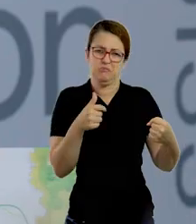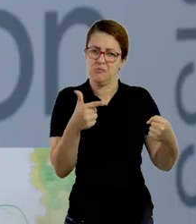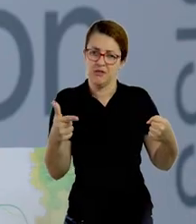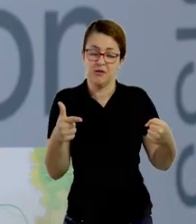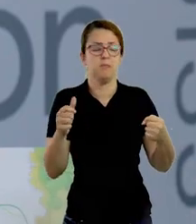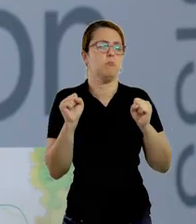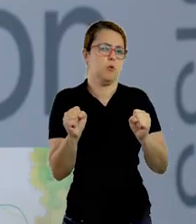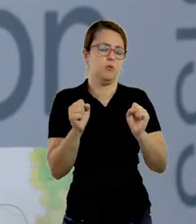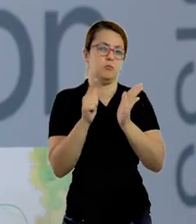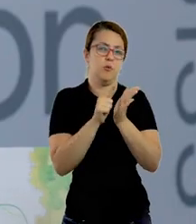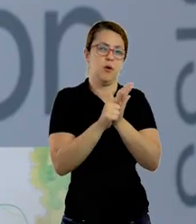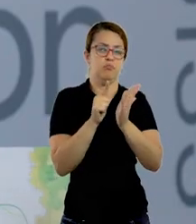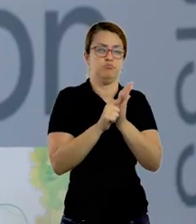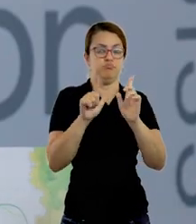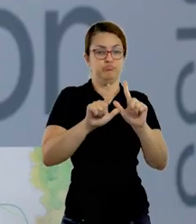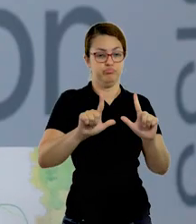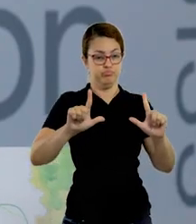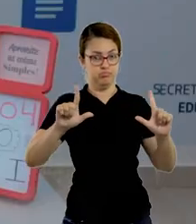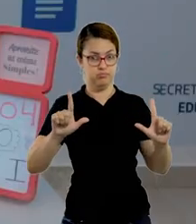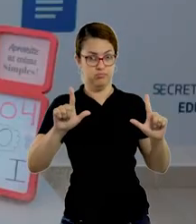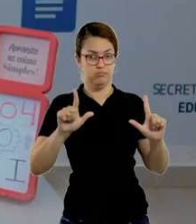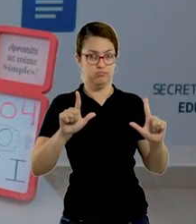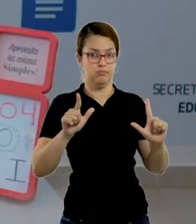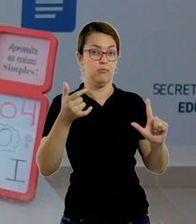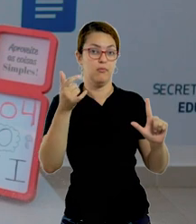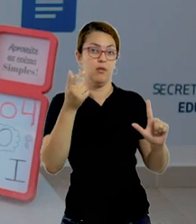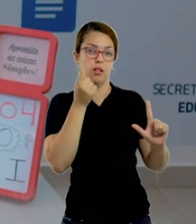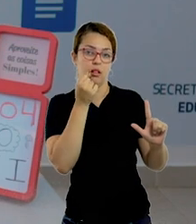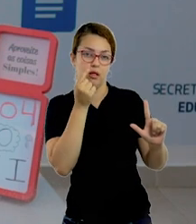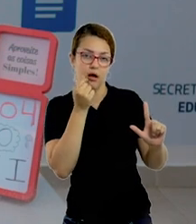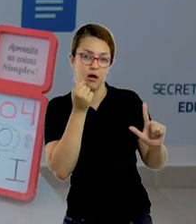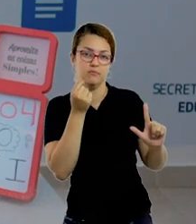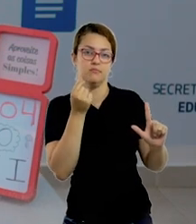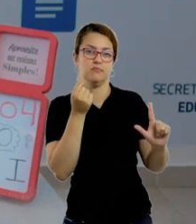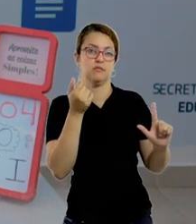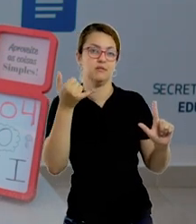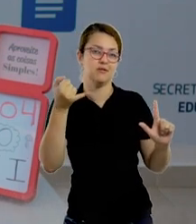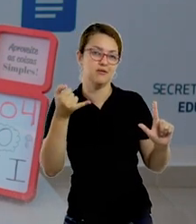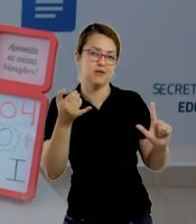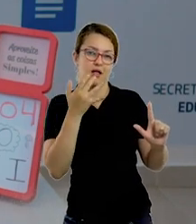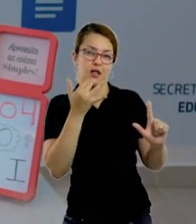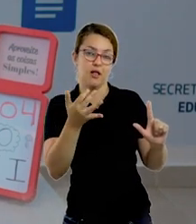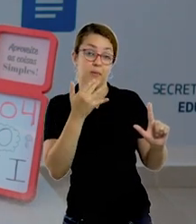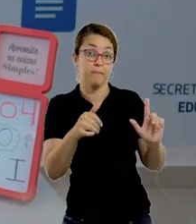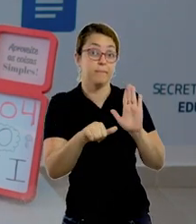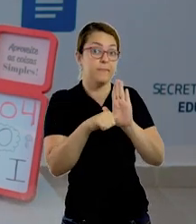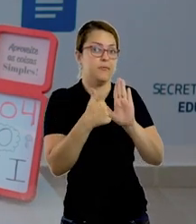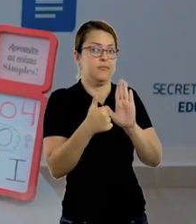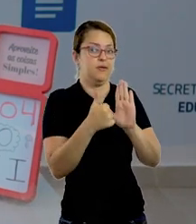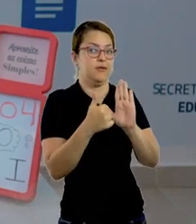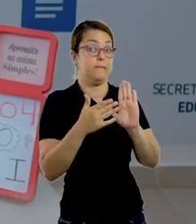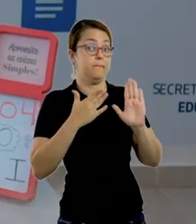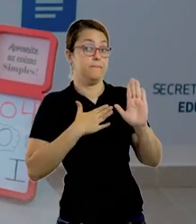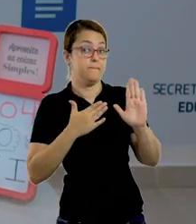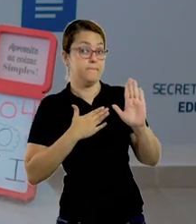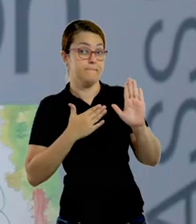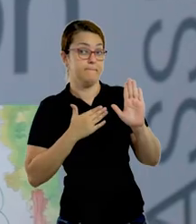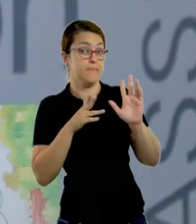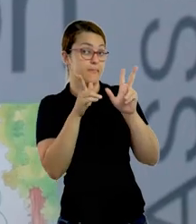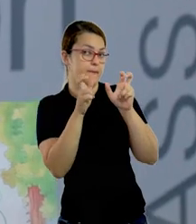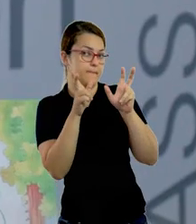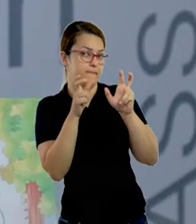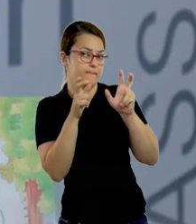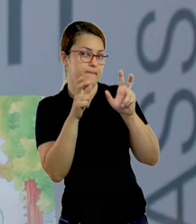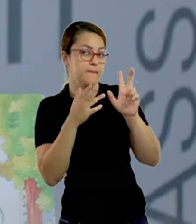de sulfite, não tem problema. Um lápis e canetinhas coloridas. Primeiro escreva o nome da atividade, Minha